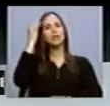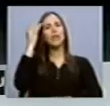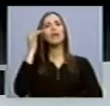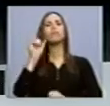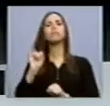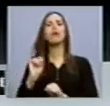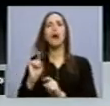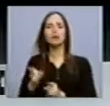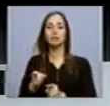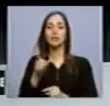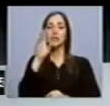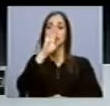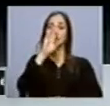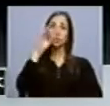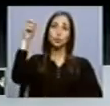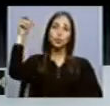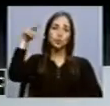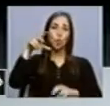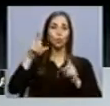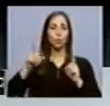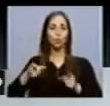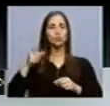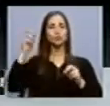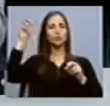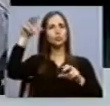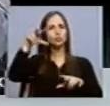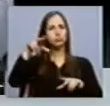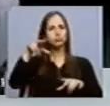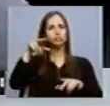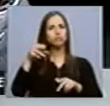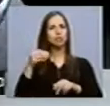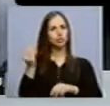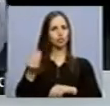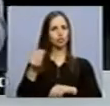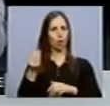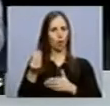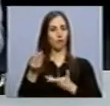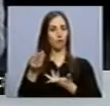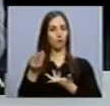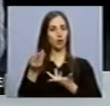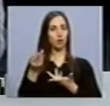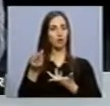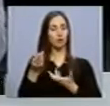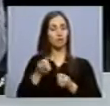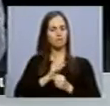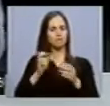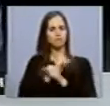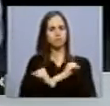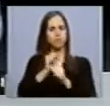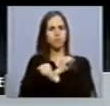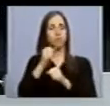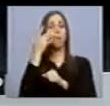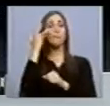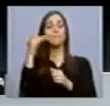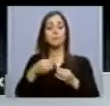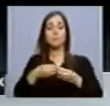porventura o Sol, também nos seus primórdios, o Sol jovem, teve este tipo de explosões que aumentou o brilho e, portanto,